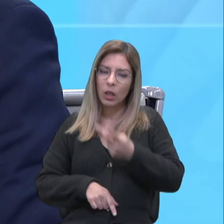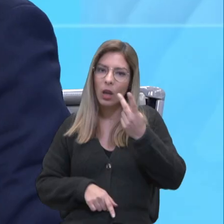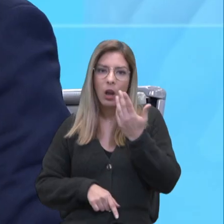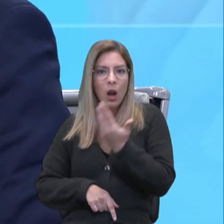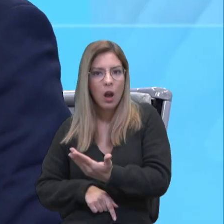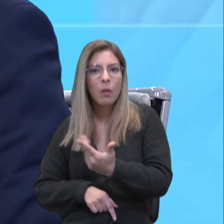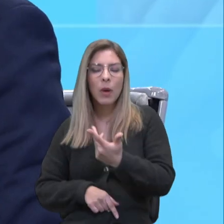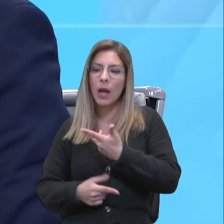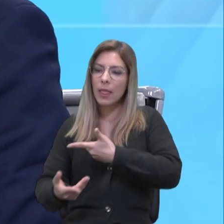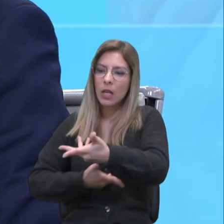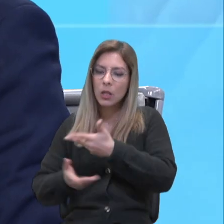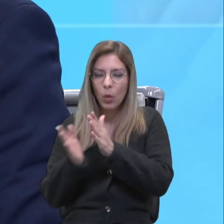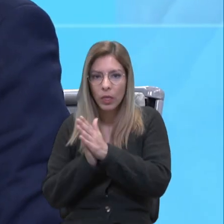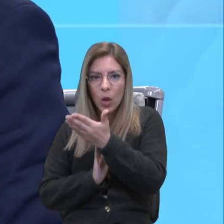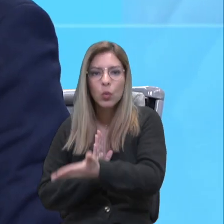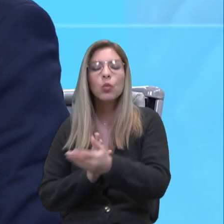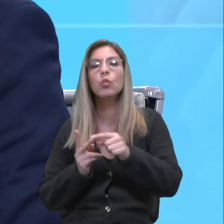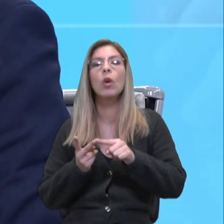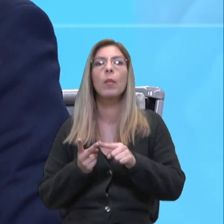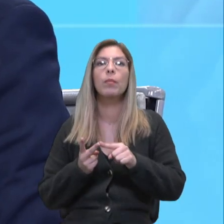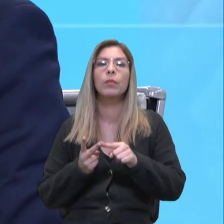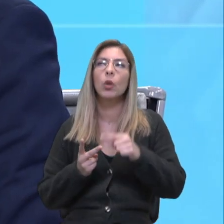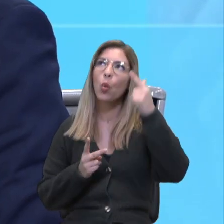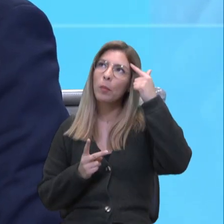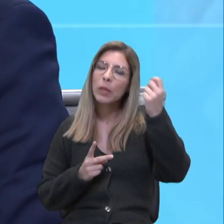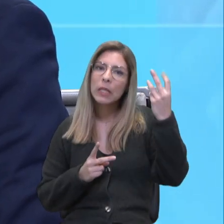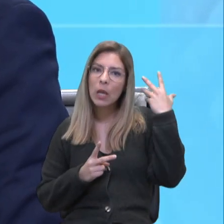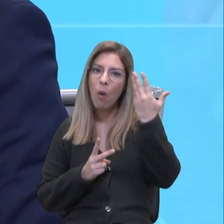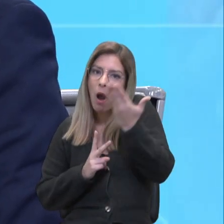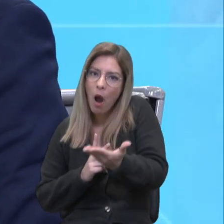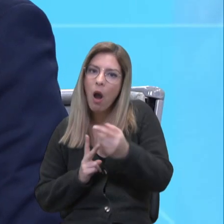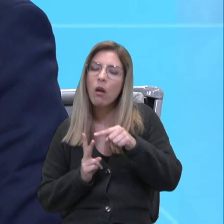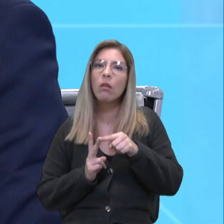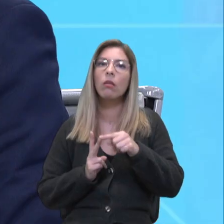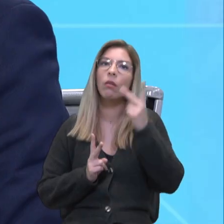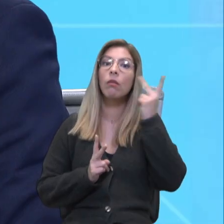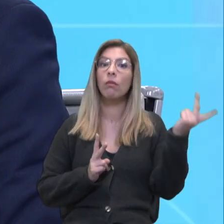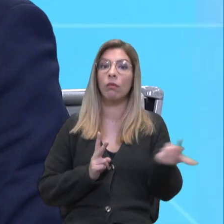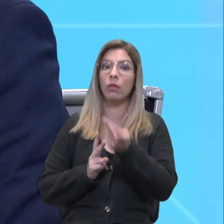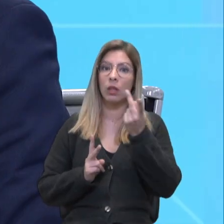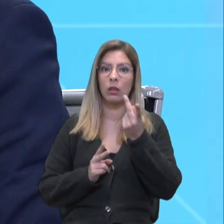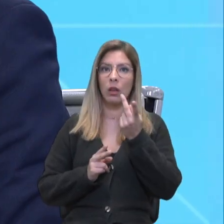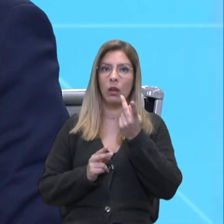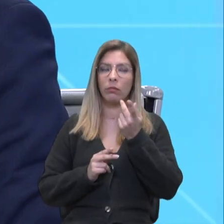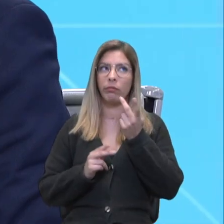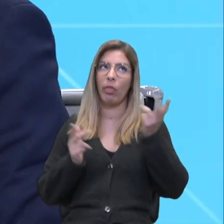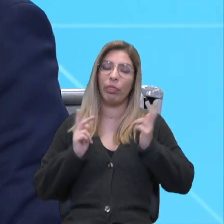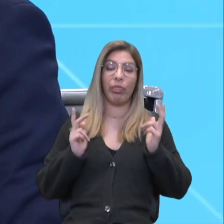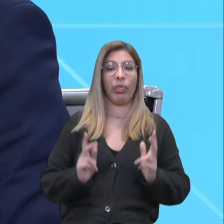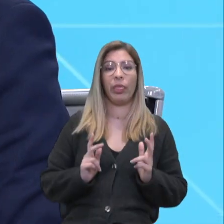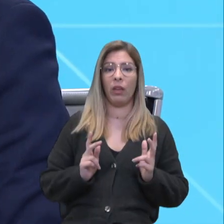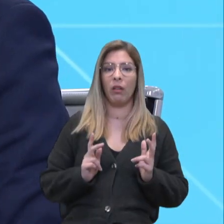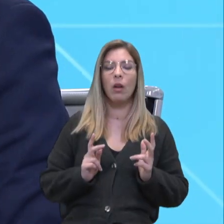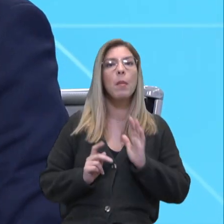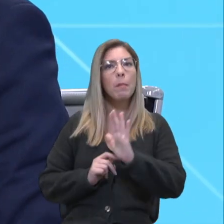na relação com Deus, na compreensão de que a vida como dom tem